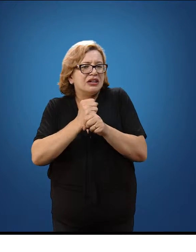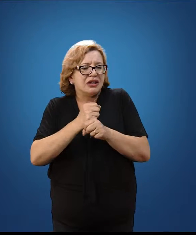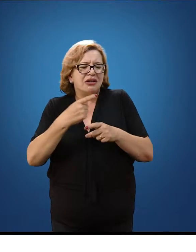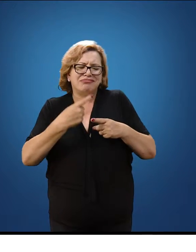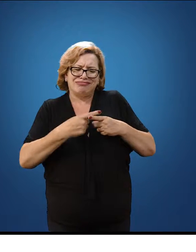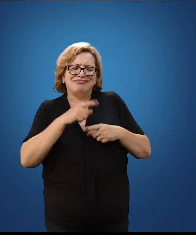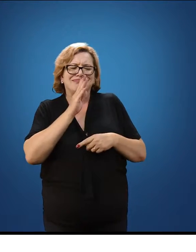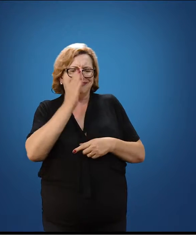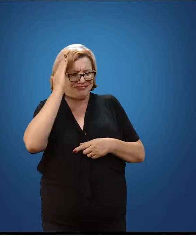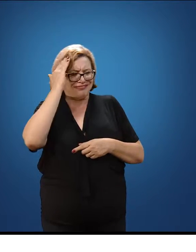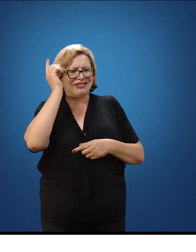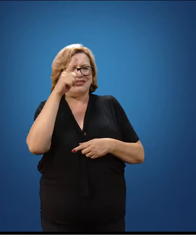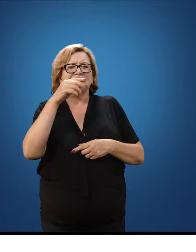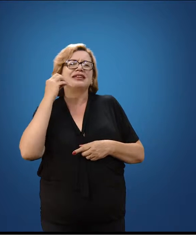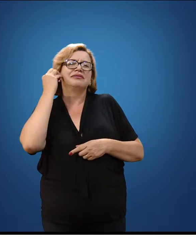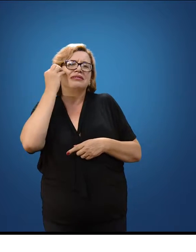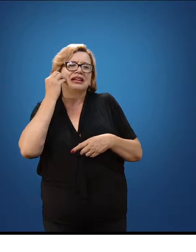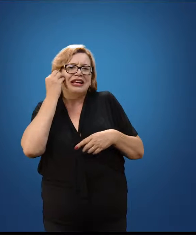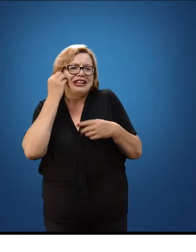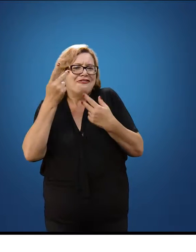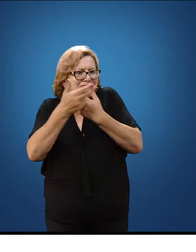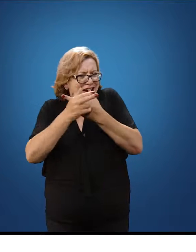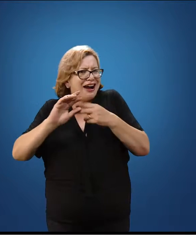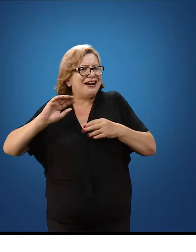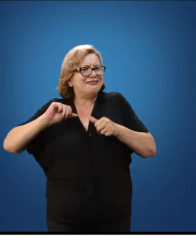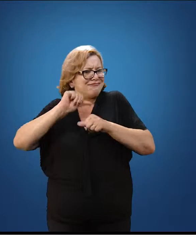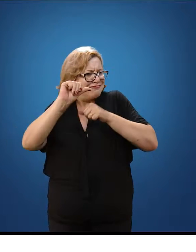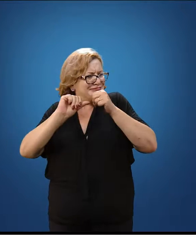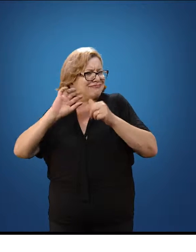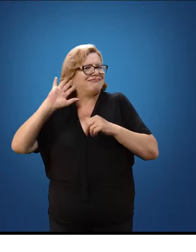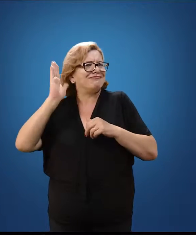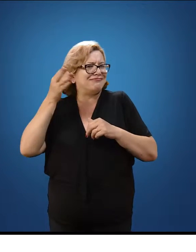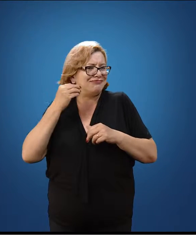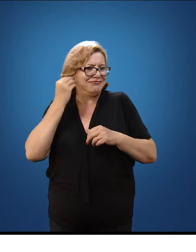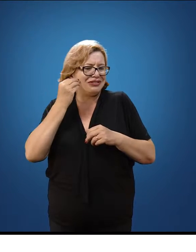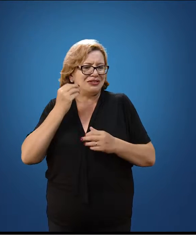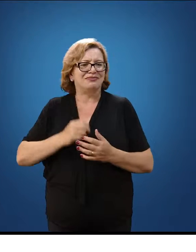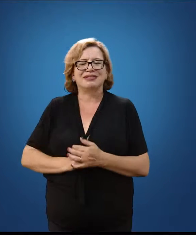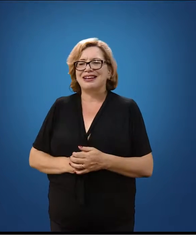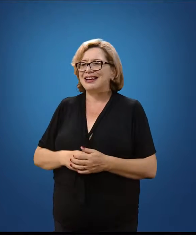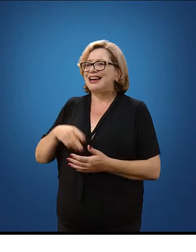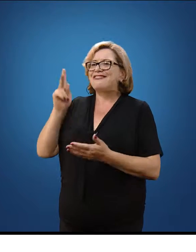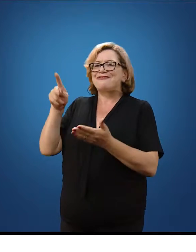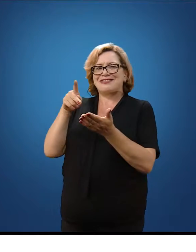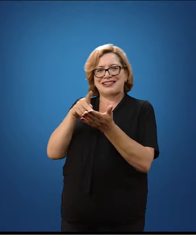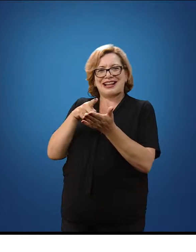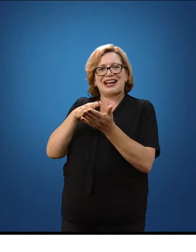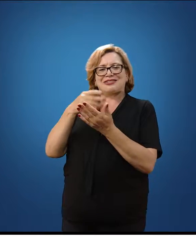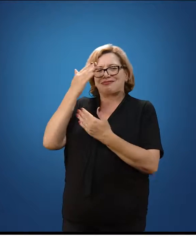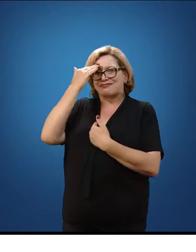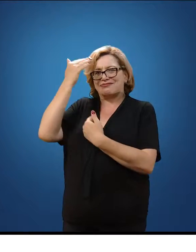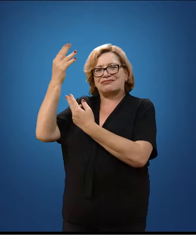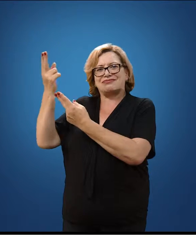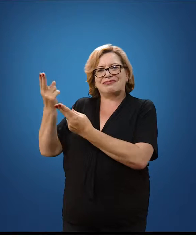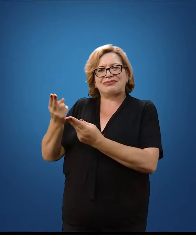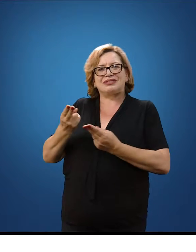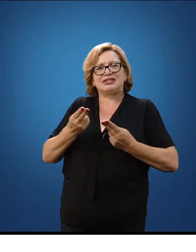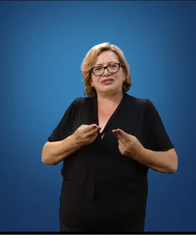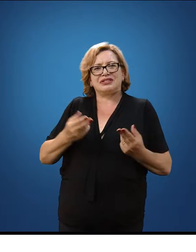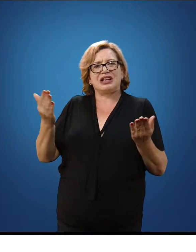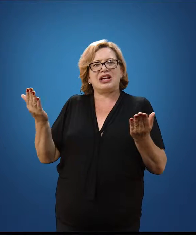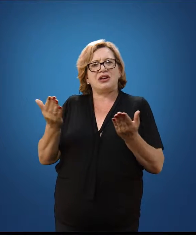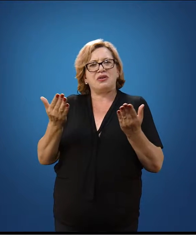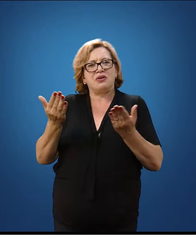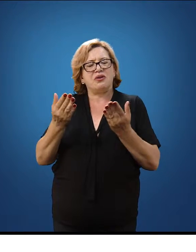sei que pela sua experiência você deve ter passado por várias fases. Então, Vitor, muito obrigada pelo seu convite. Eu estou